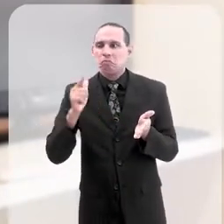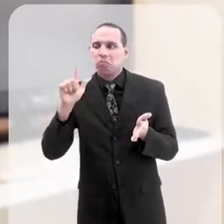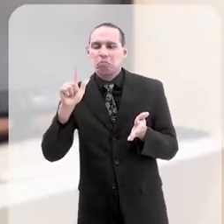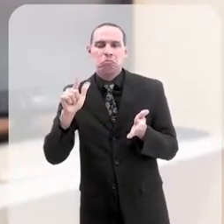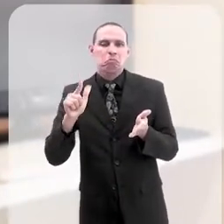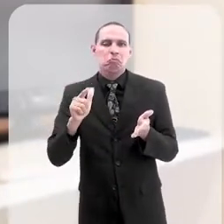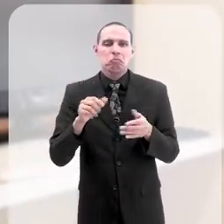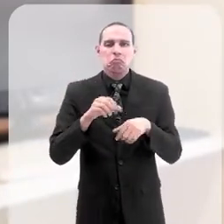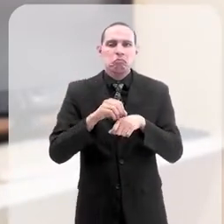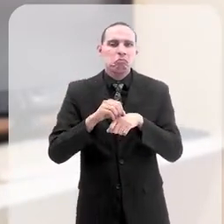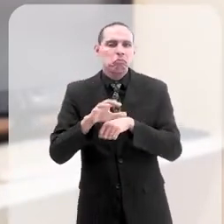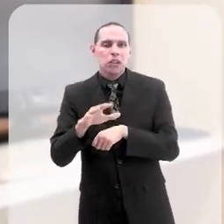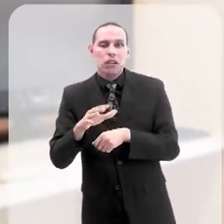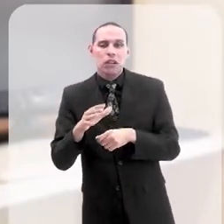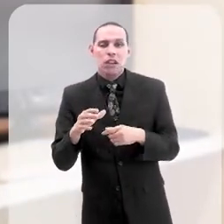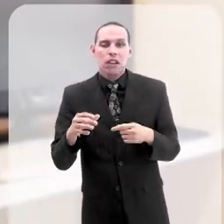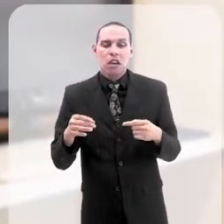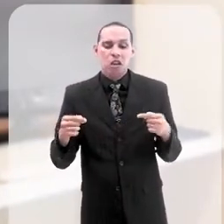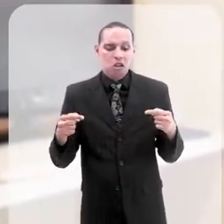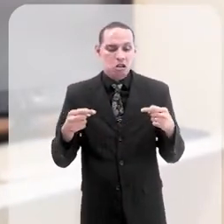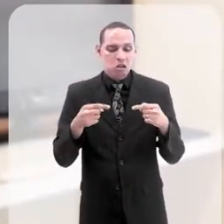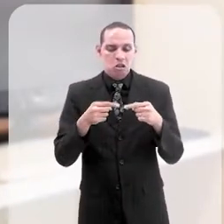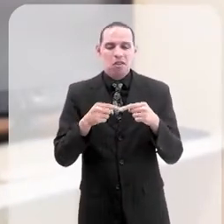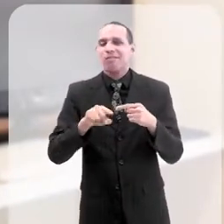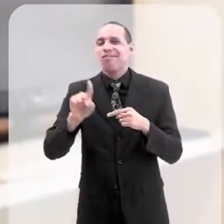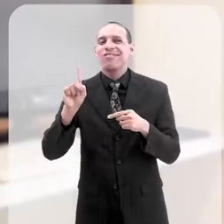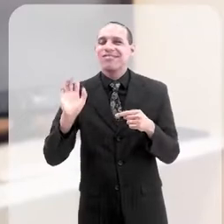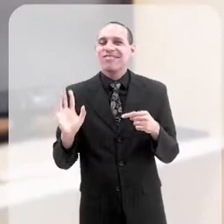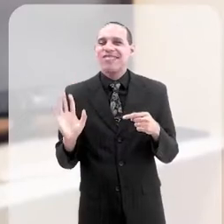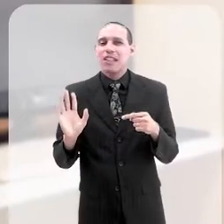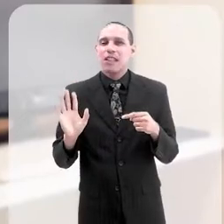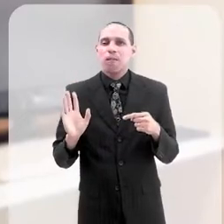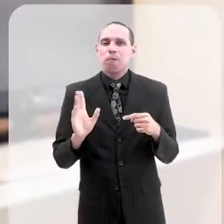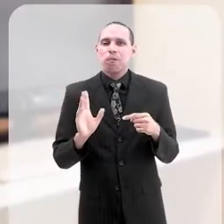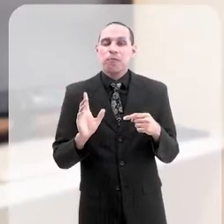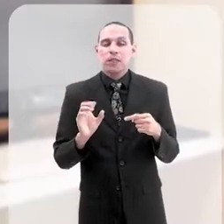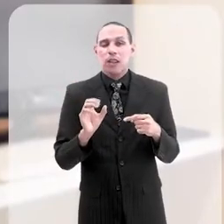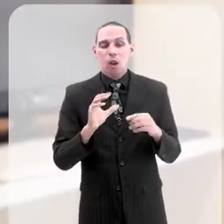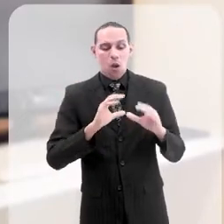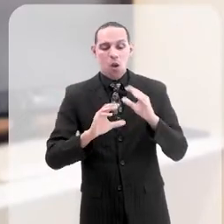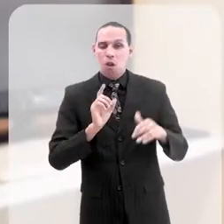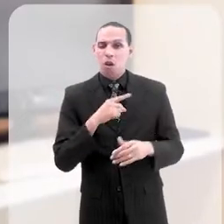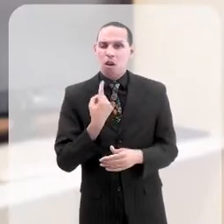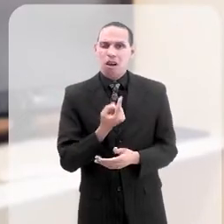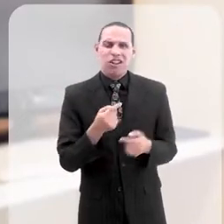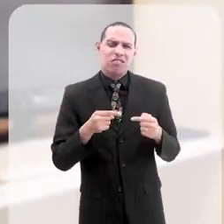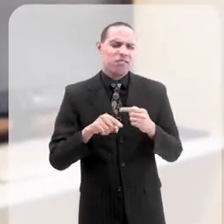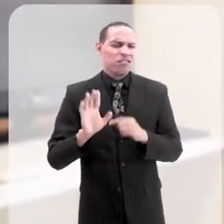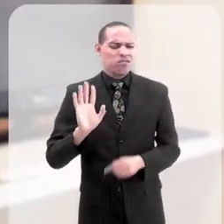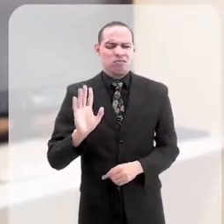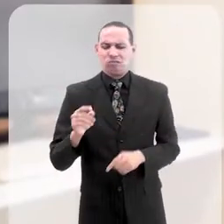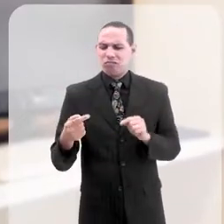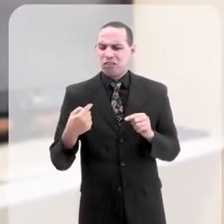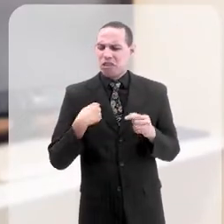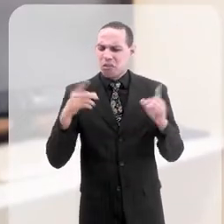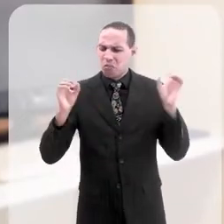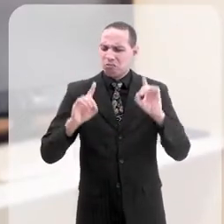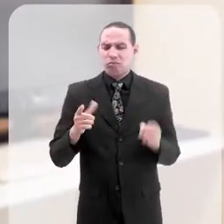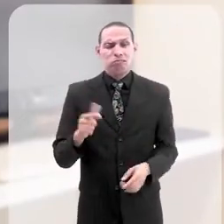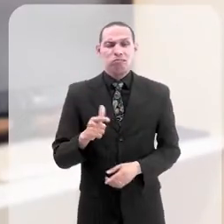de sugestão, não vai caber para a gente ou para a nossa comunicação, porque nós, eu não tenho